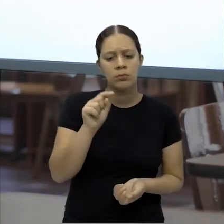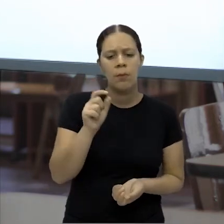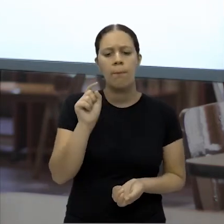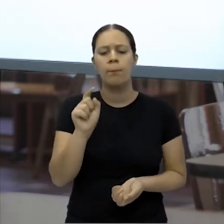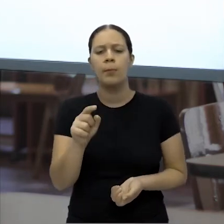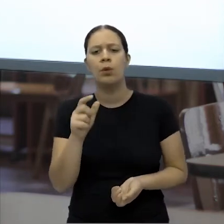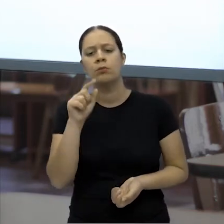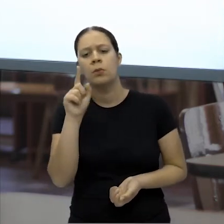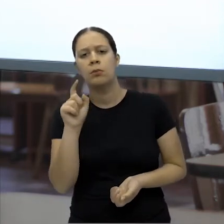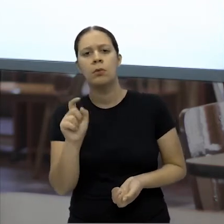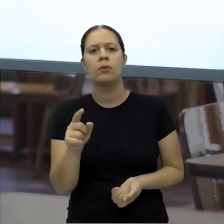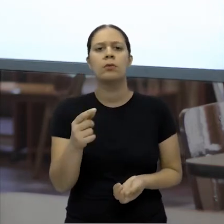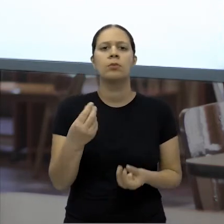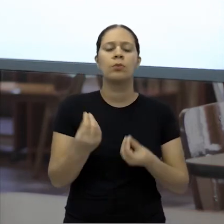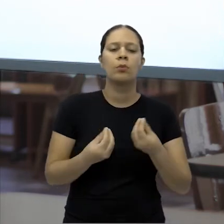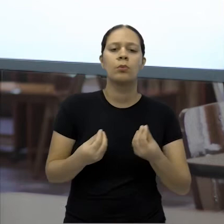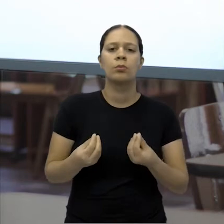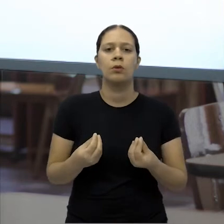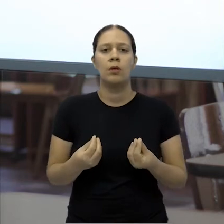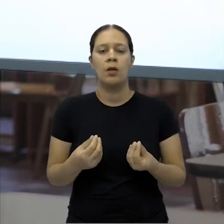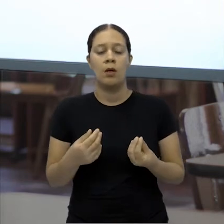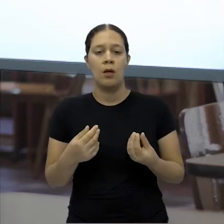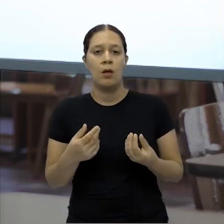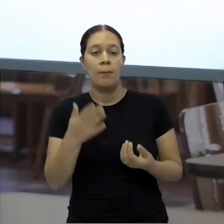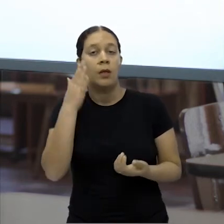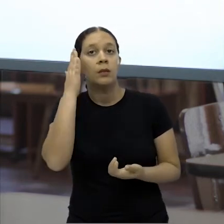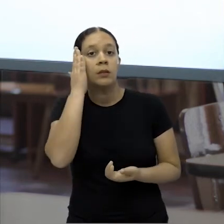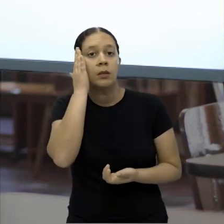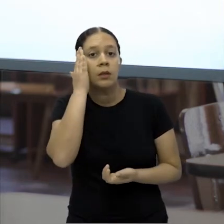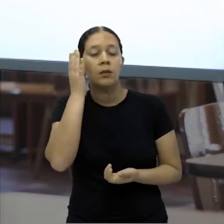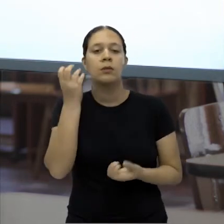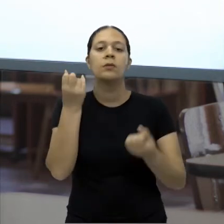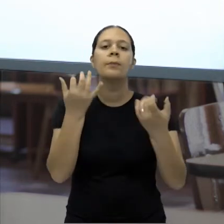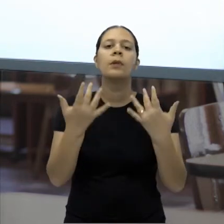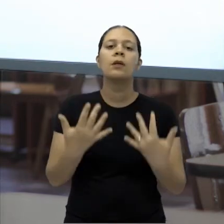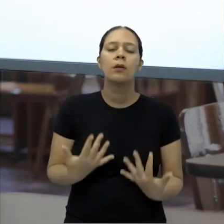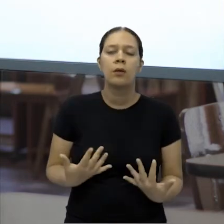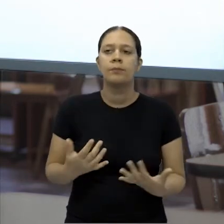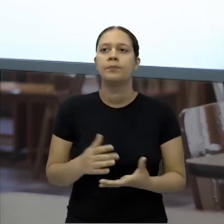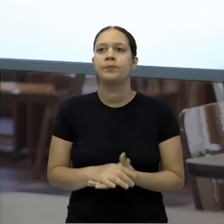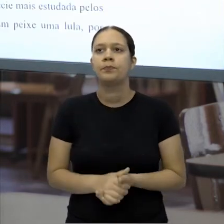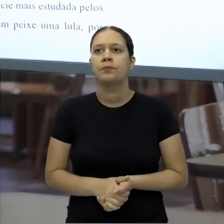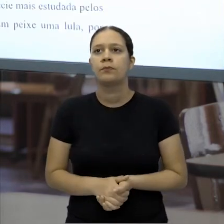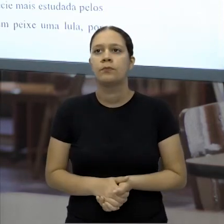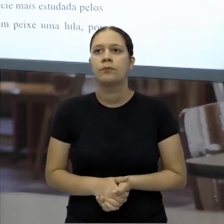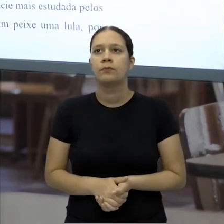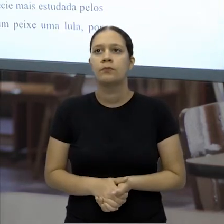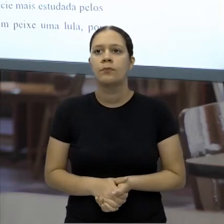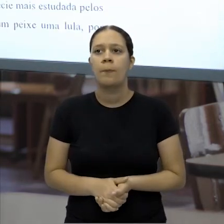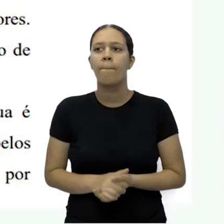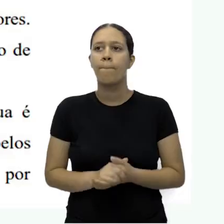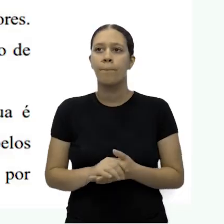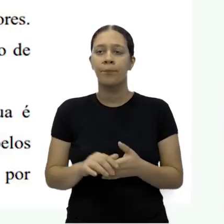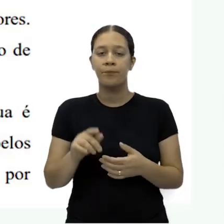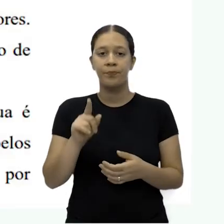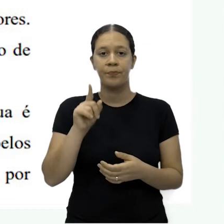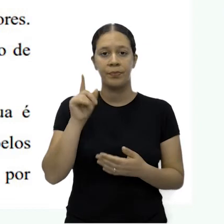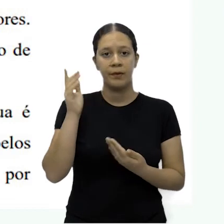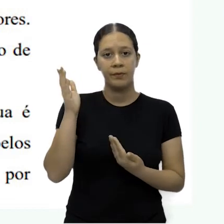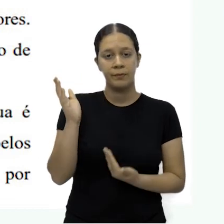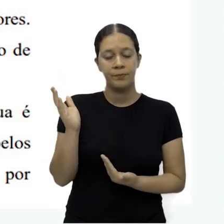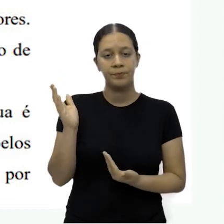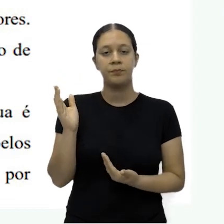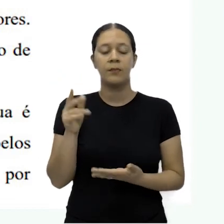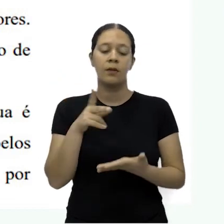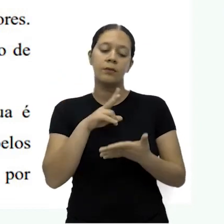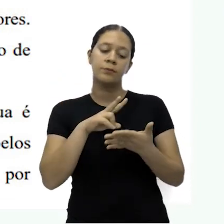gente a enfatizar alguma coisa, vai nos ajudar a entender, explicando algumas partes. Aqui, ó,